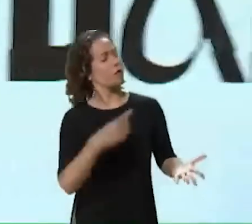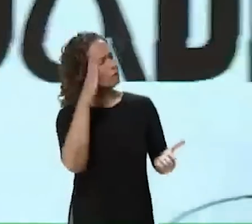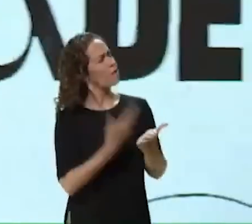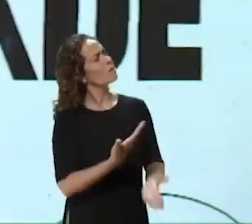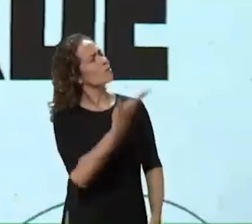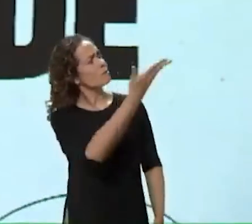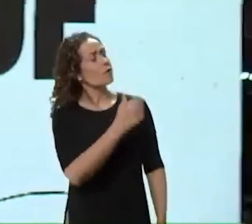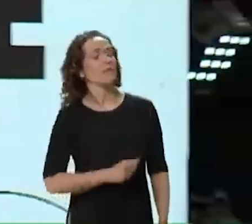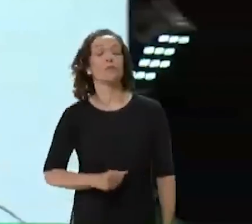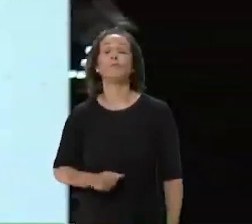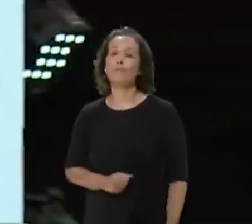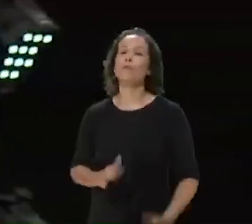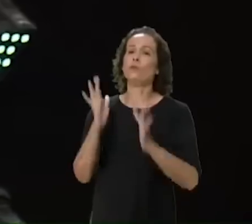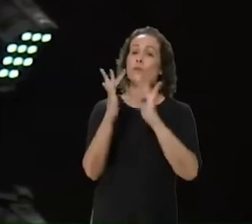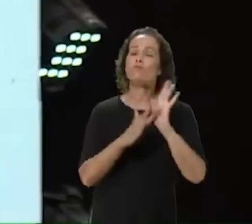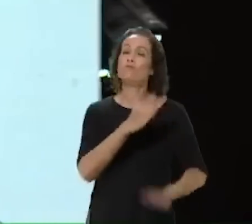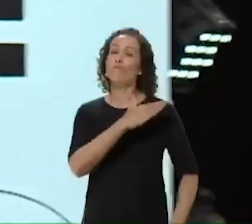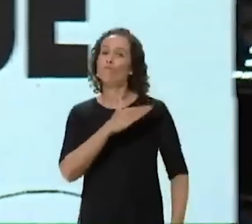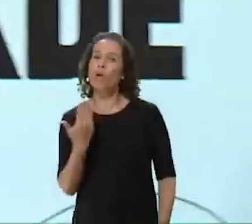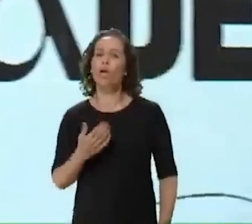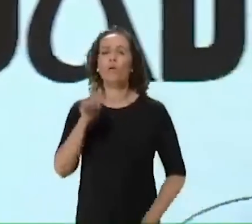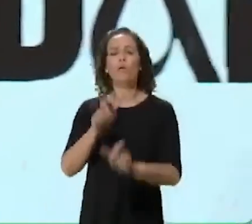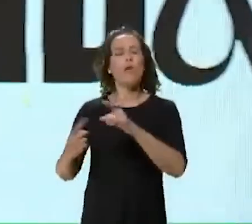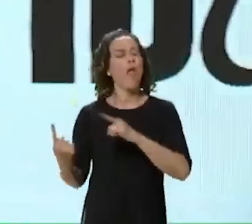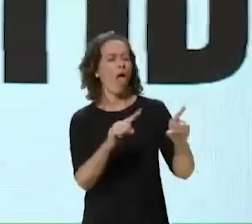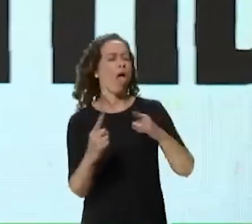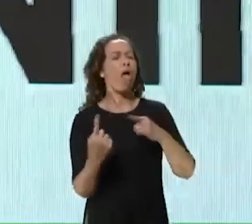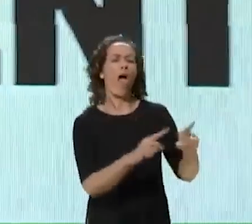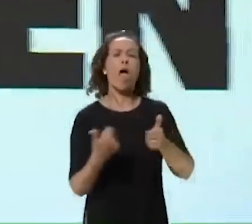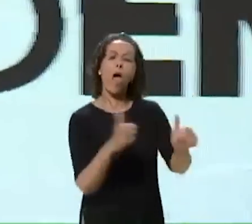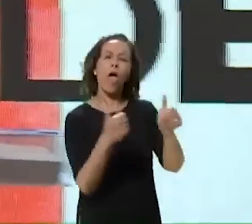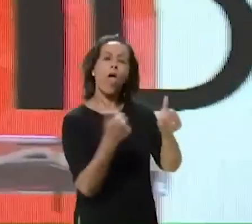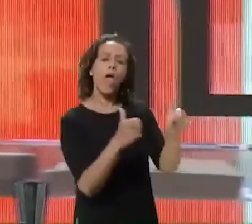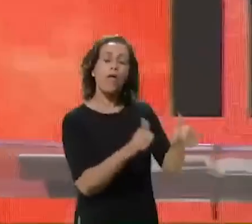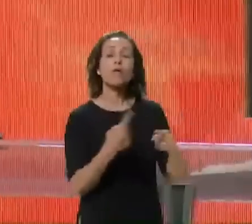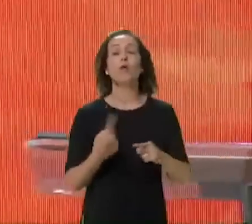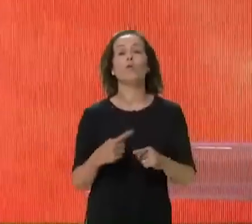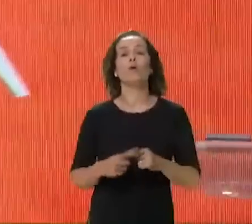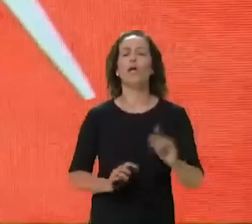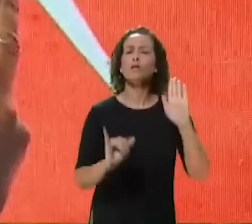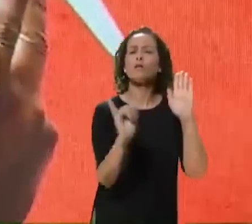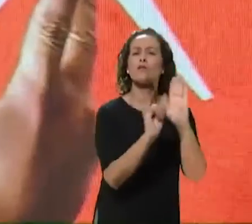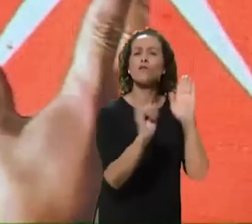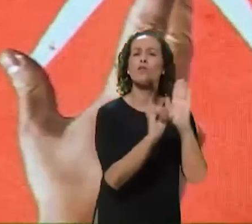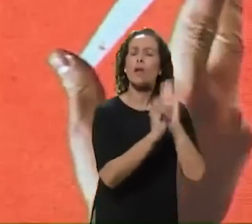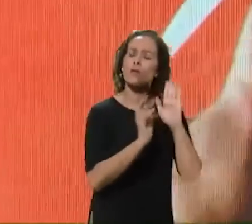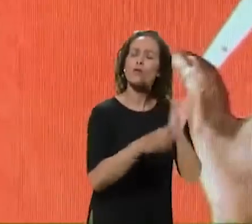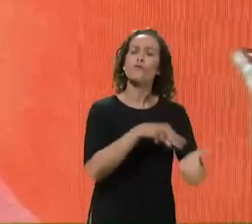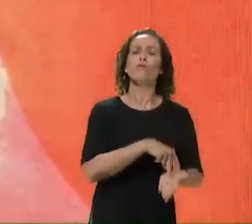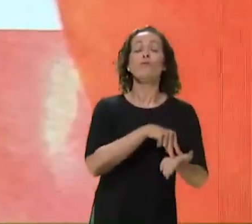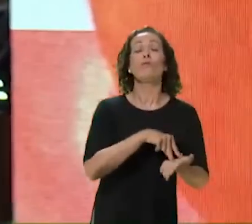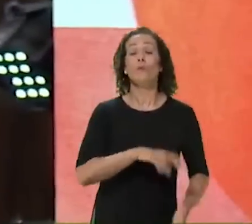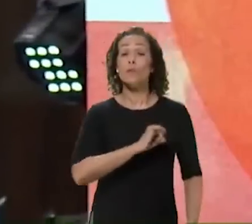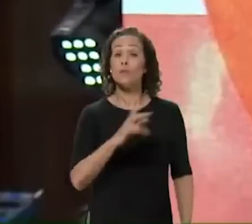você. Ele morreu, ele foi perseguido, porque ele tinha uma identidade e ele não abriu mão dessa identidade. Se a sua